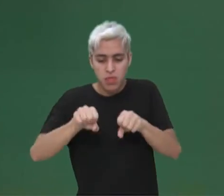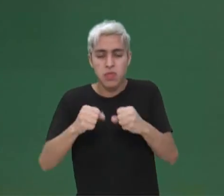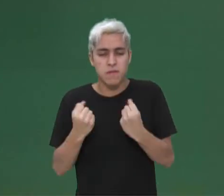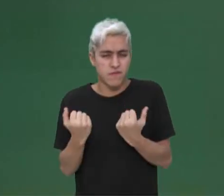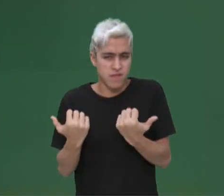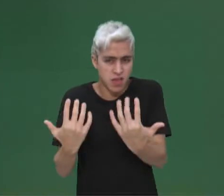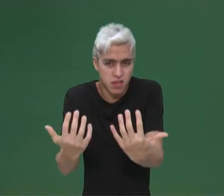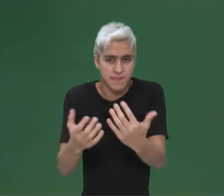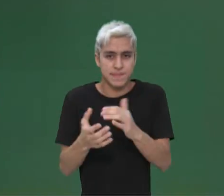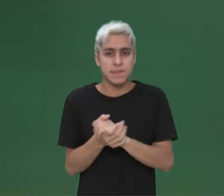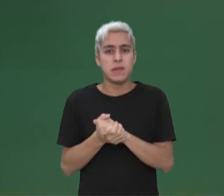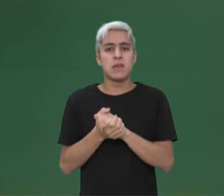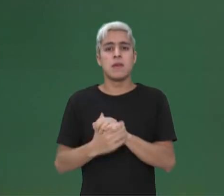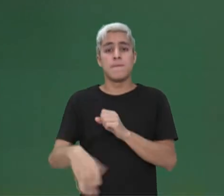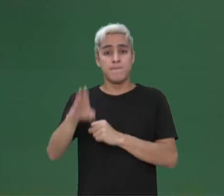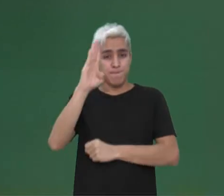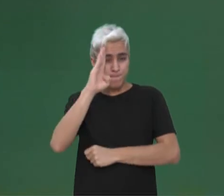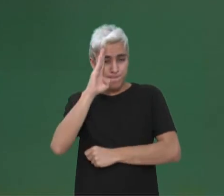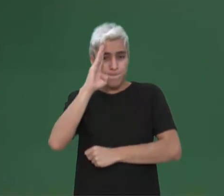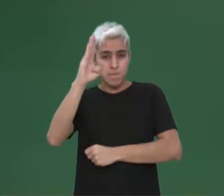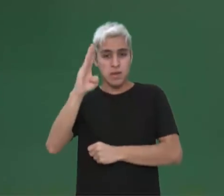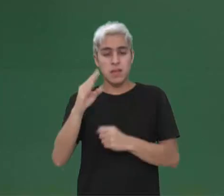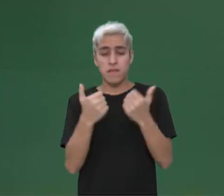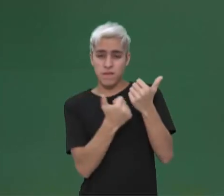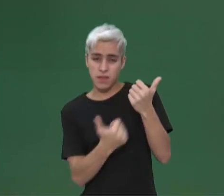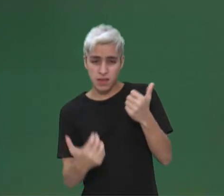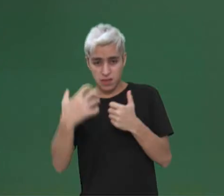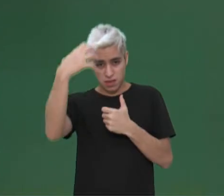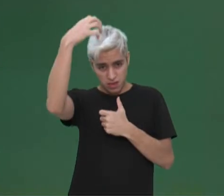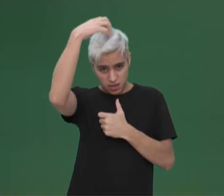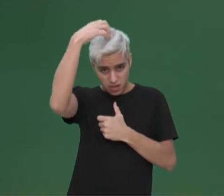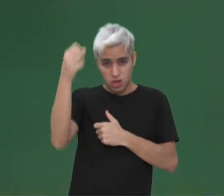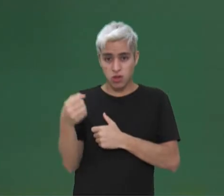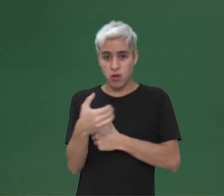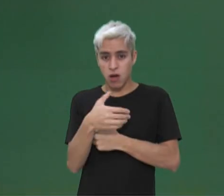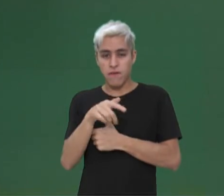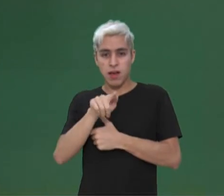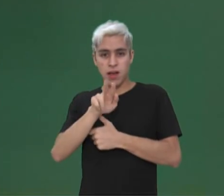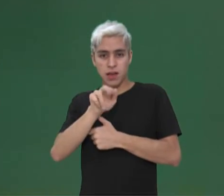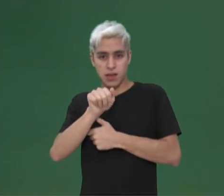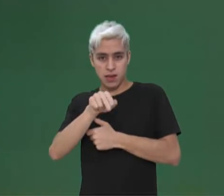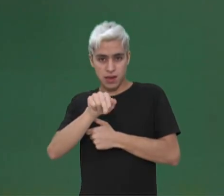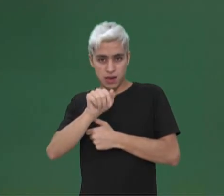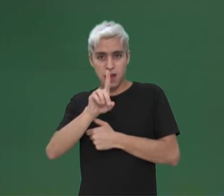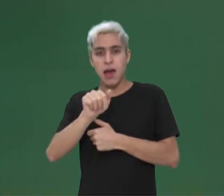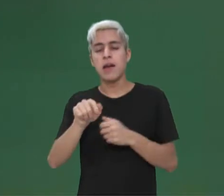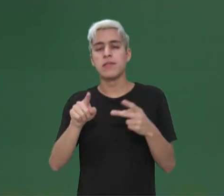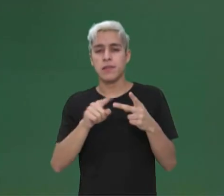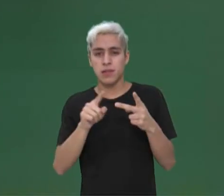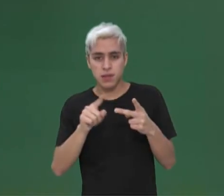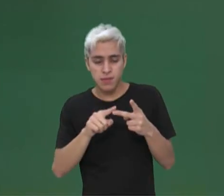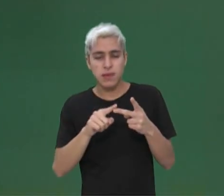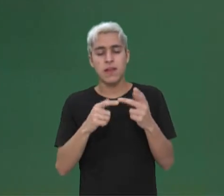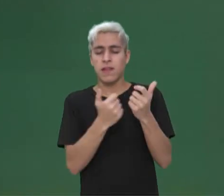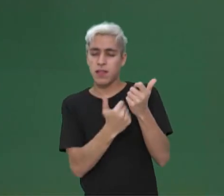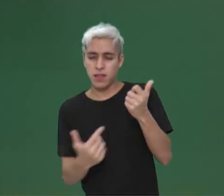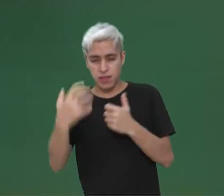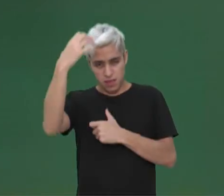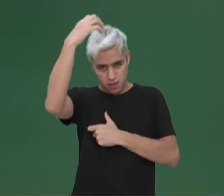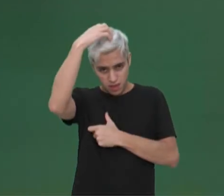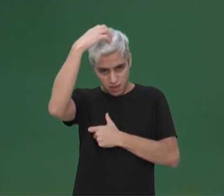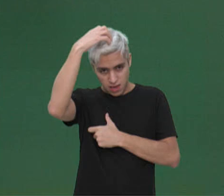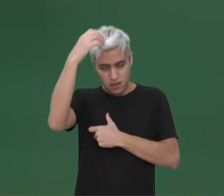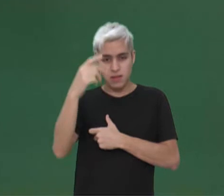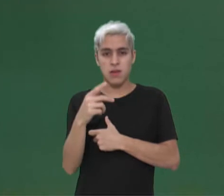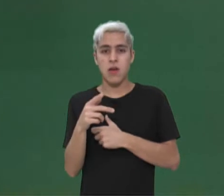haciendas. Principalmente vice-reinado da Nova Granada, vice-reinado do Rio da Prata. São esses